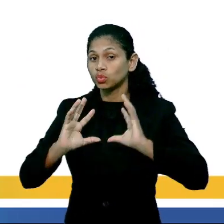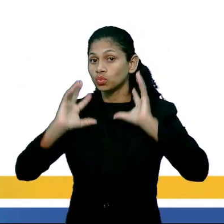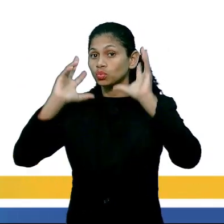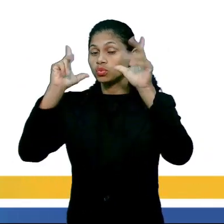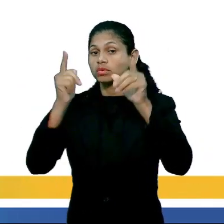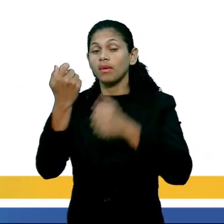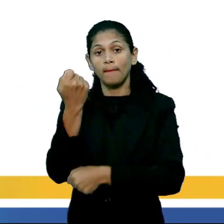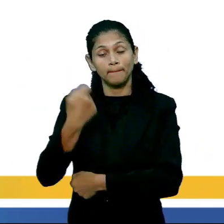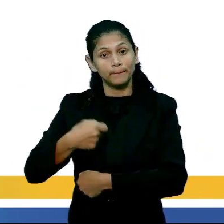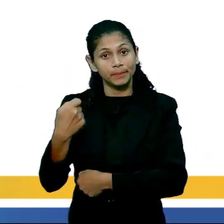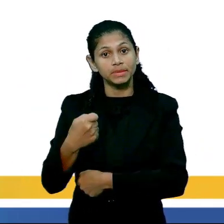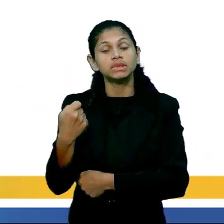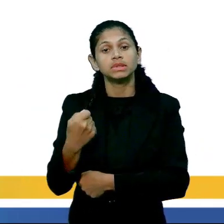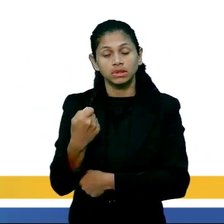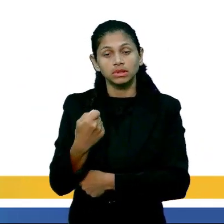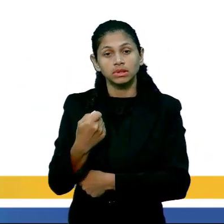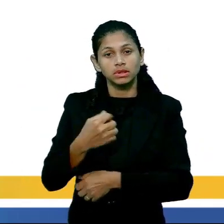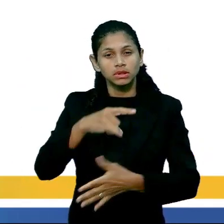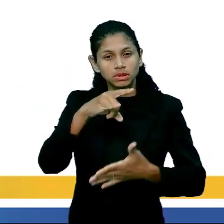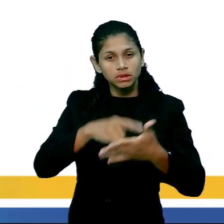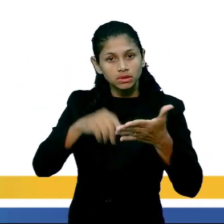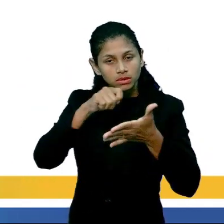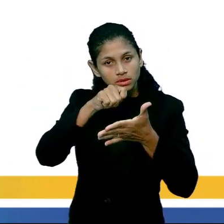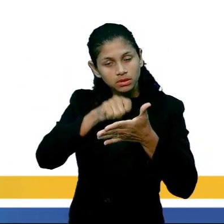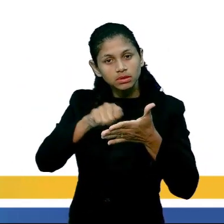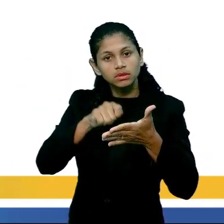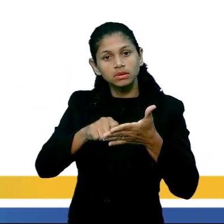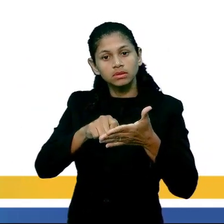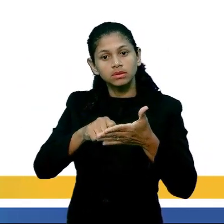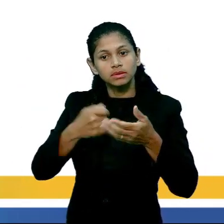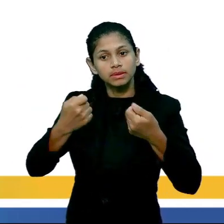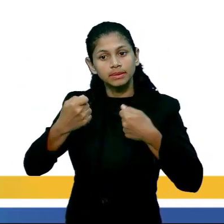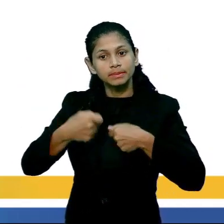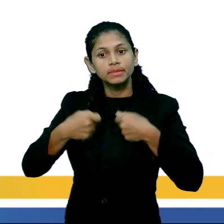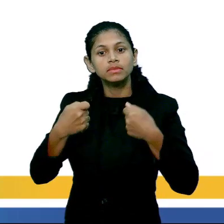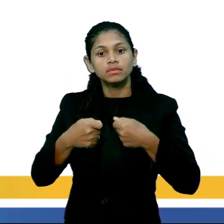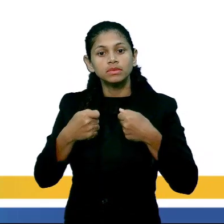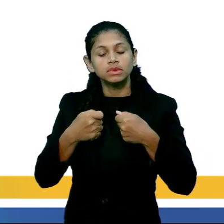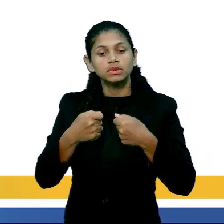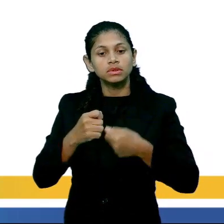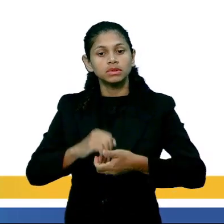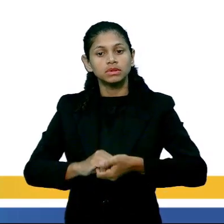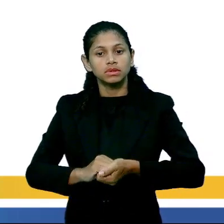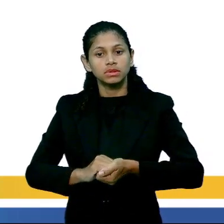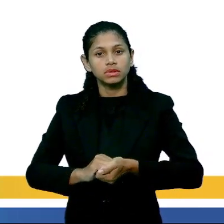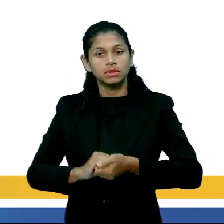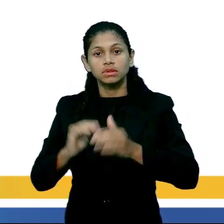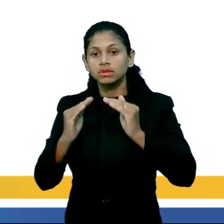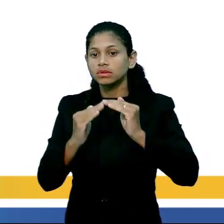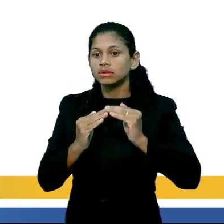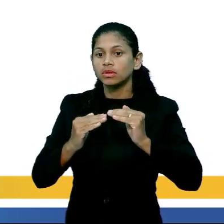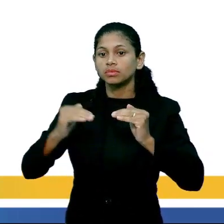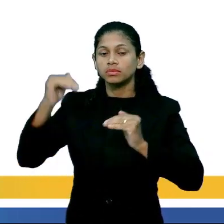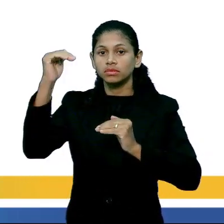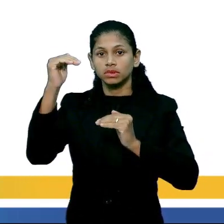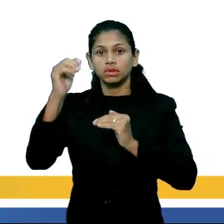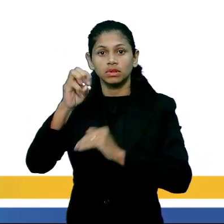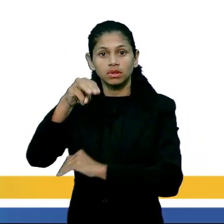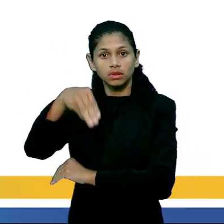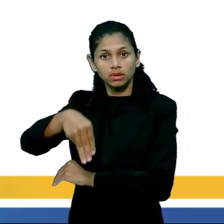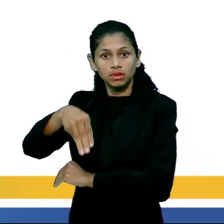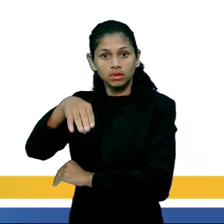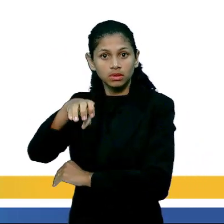contratar devem satisfazer a sua necessidade de aumentar a média